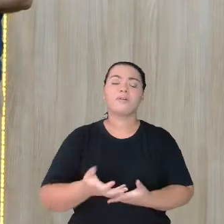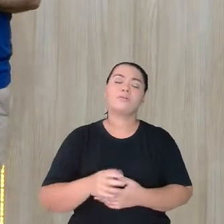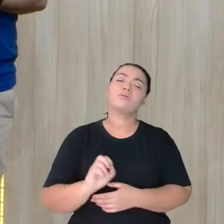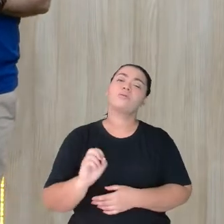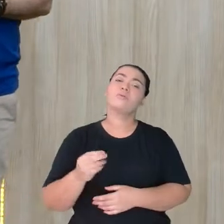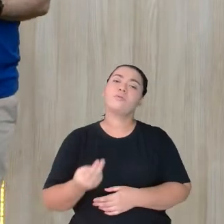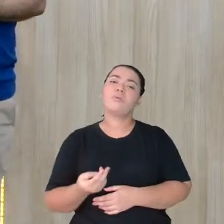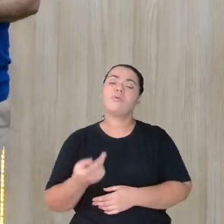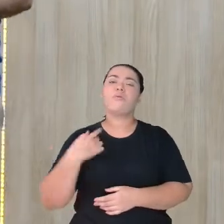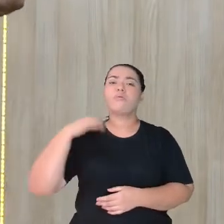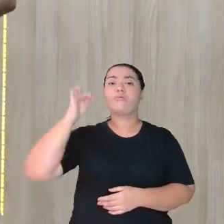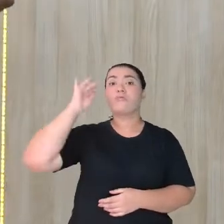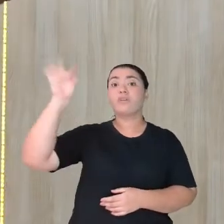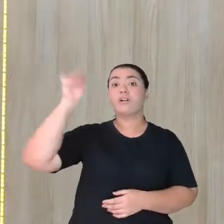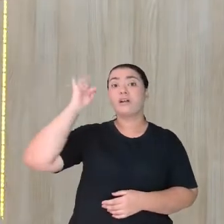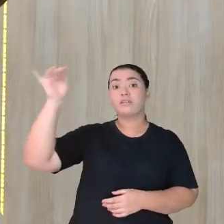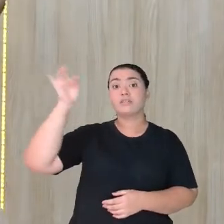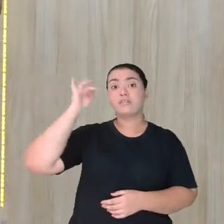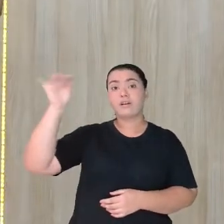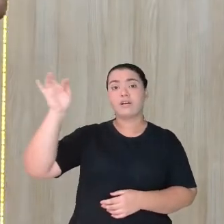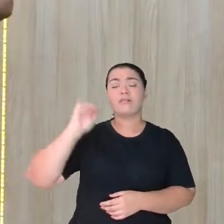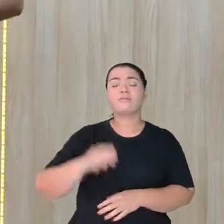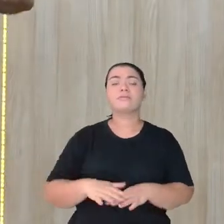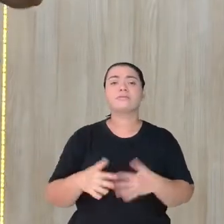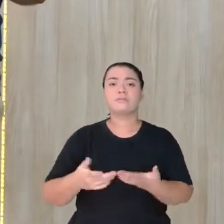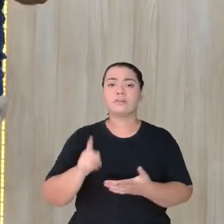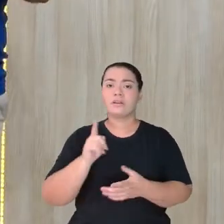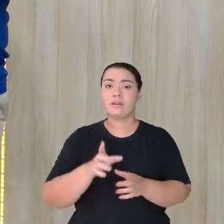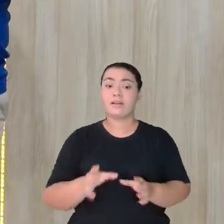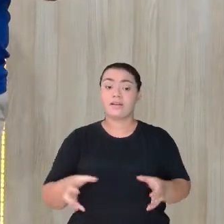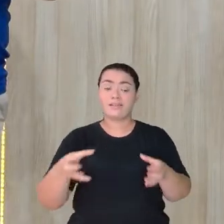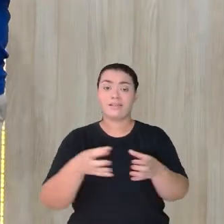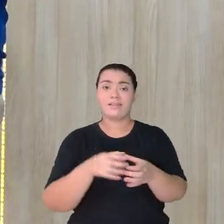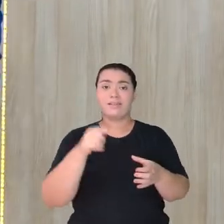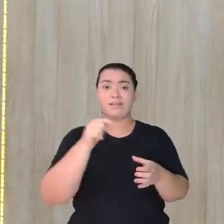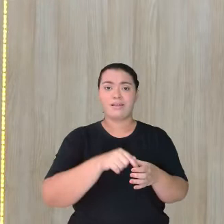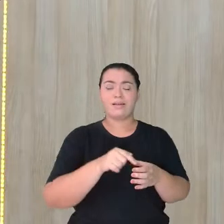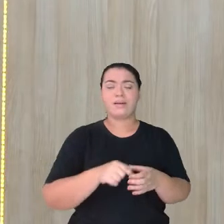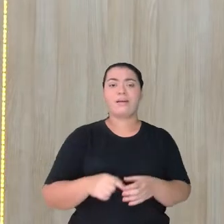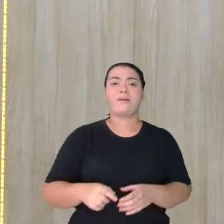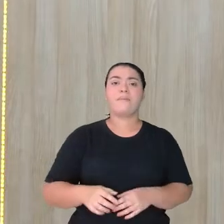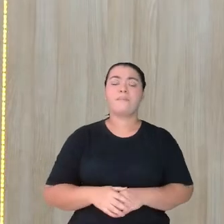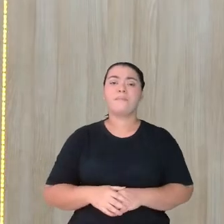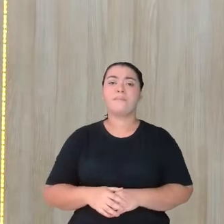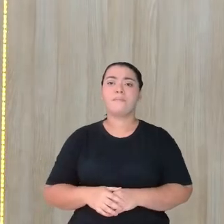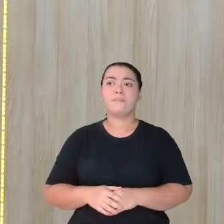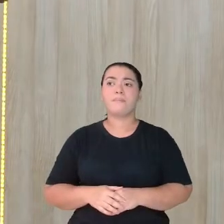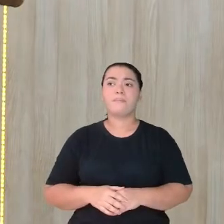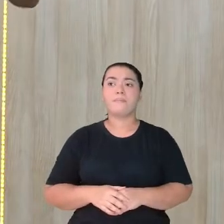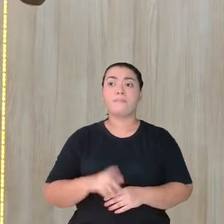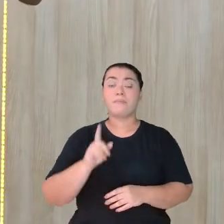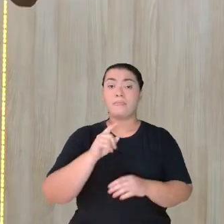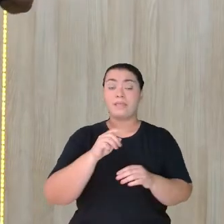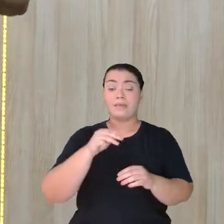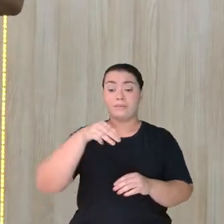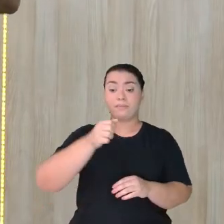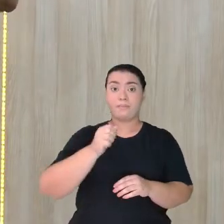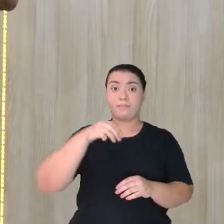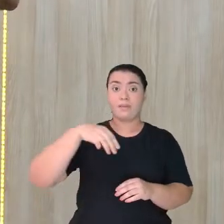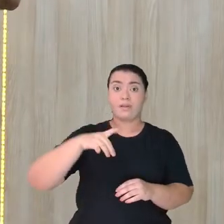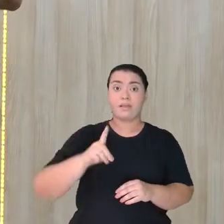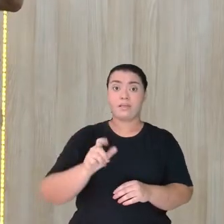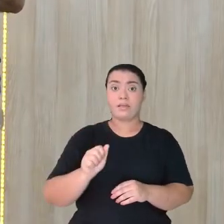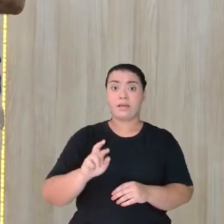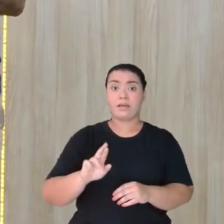ou filosóficos. Então eles se constituíam como digamos assim, a classe, né,